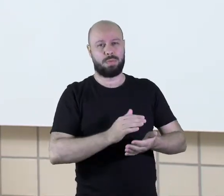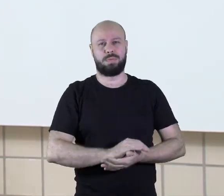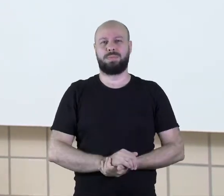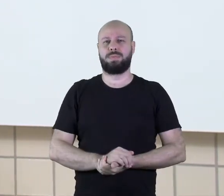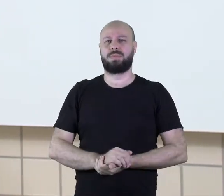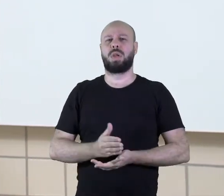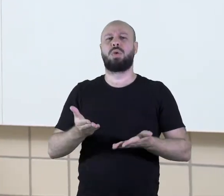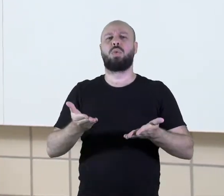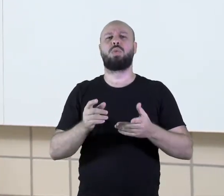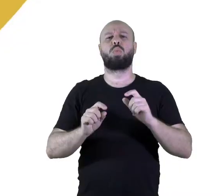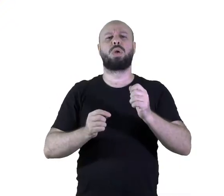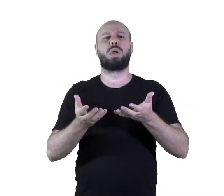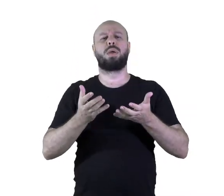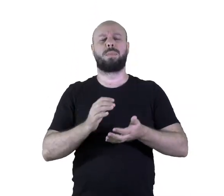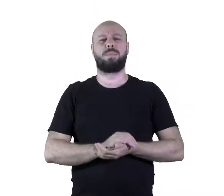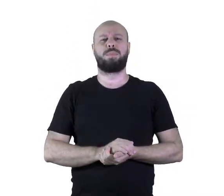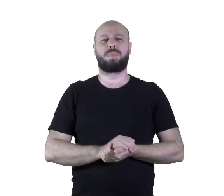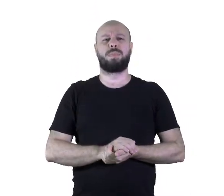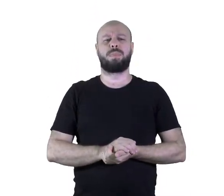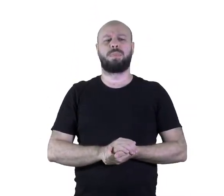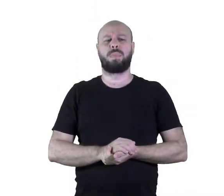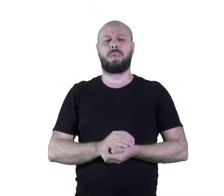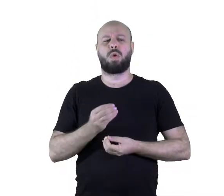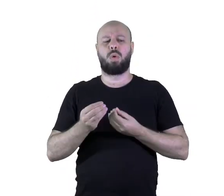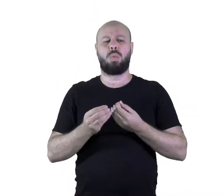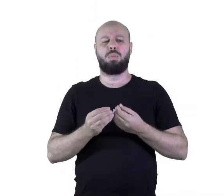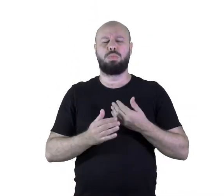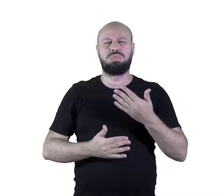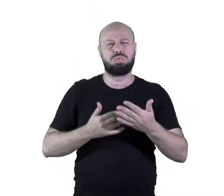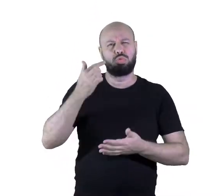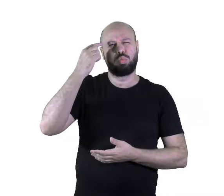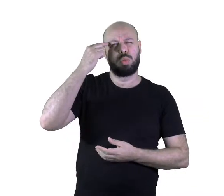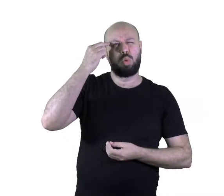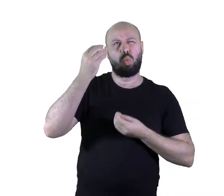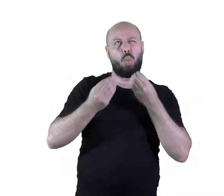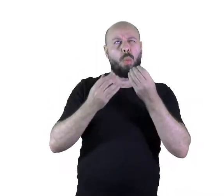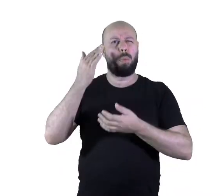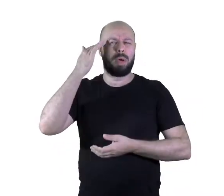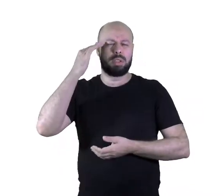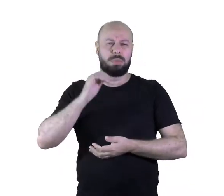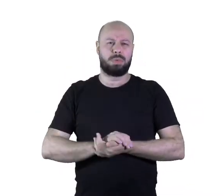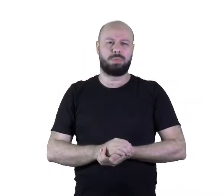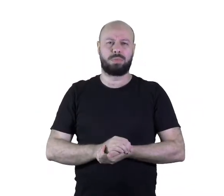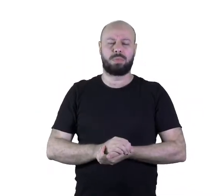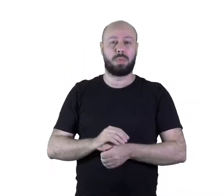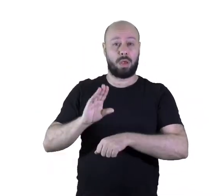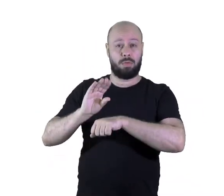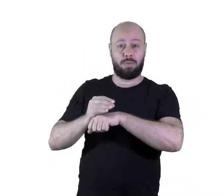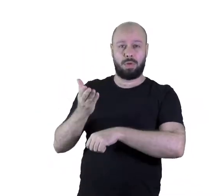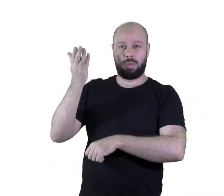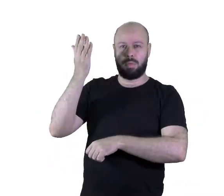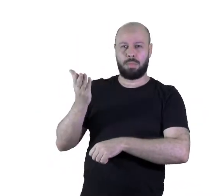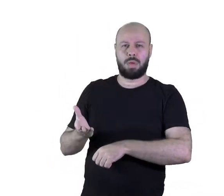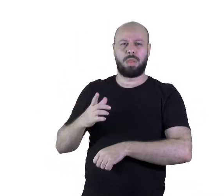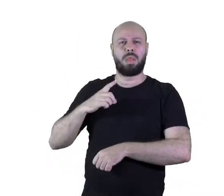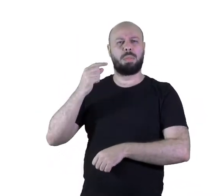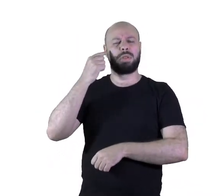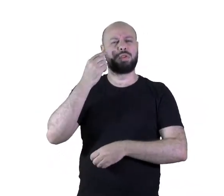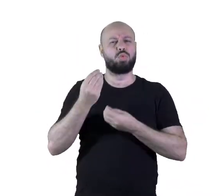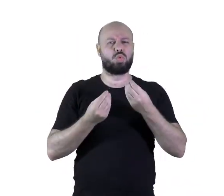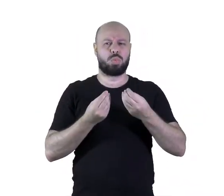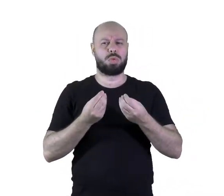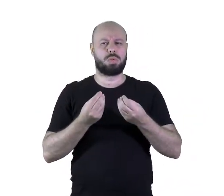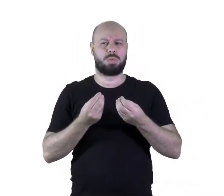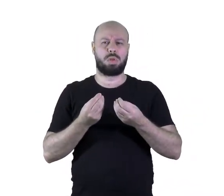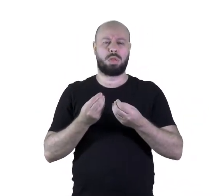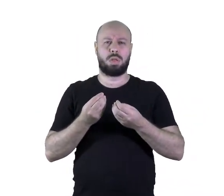queremos hoje? Desenvolver como que a gente pensa. Observe a foto aí que vocês têm, né? Ali está